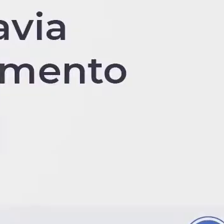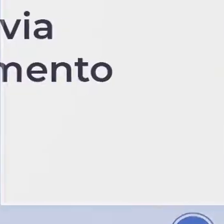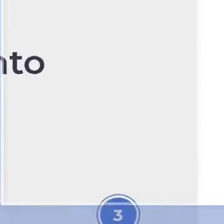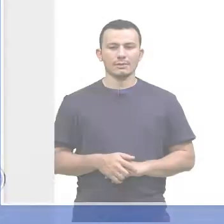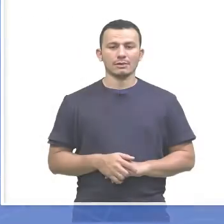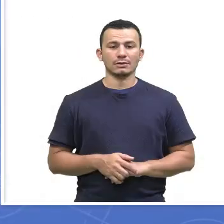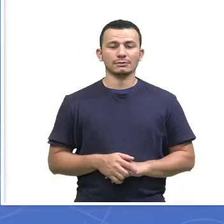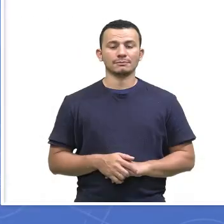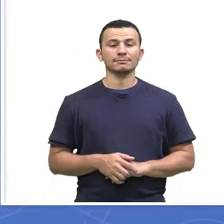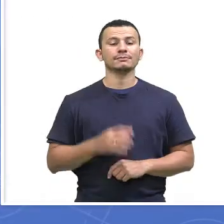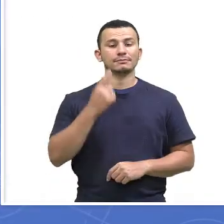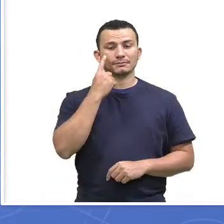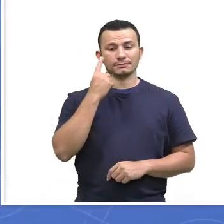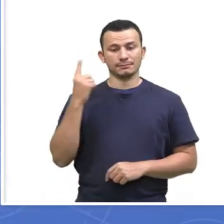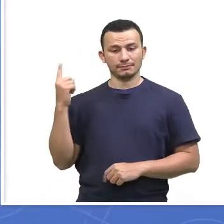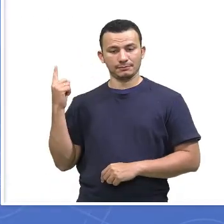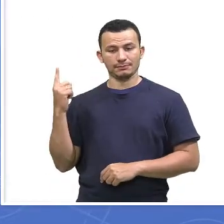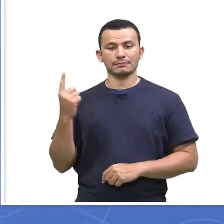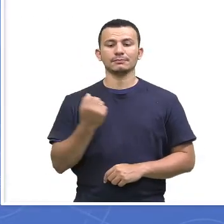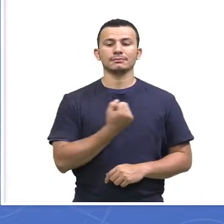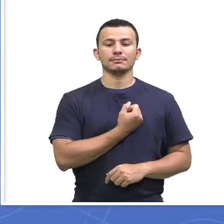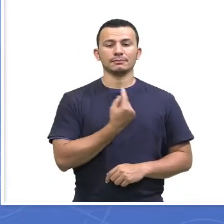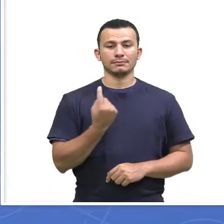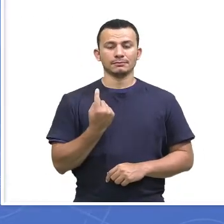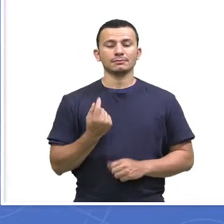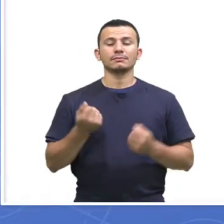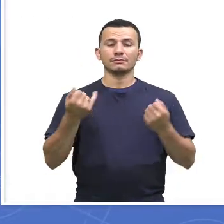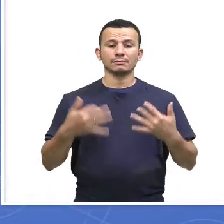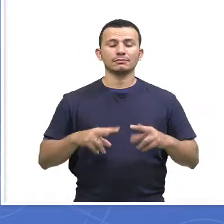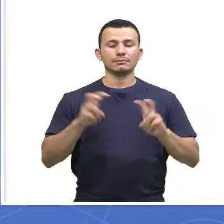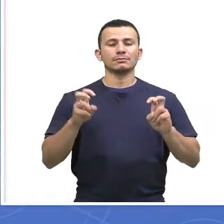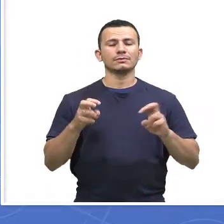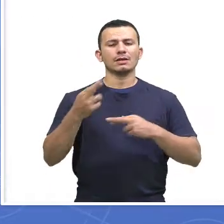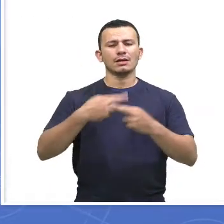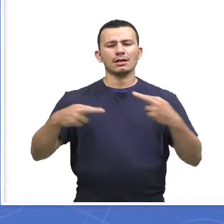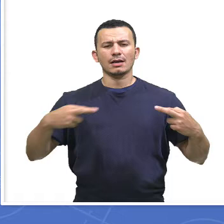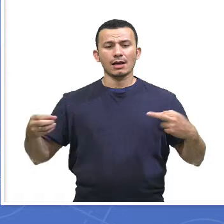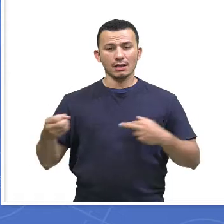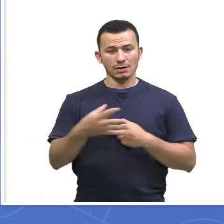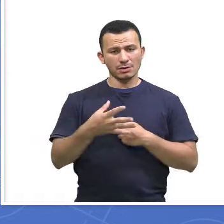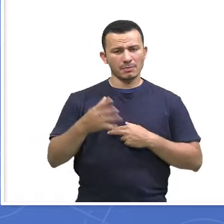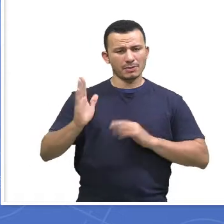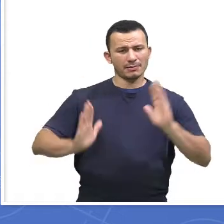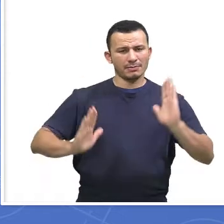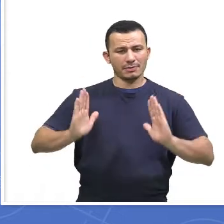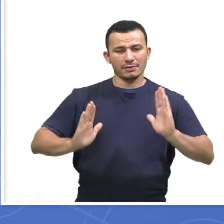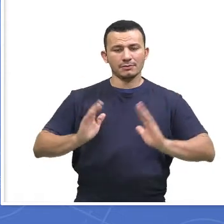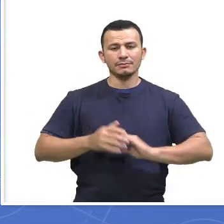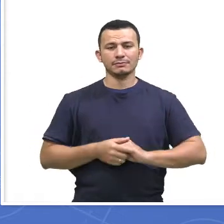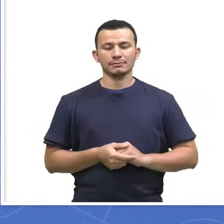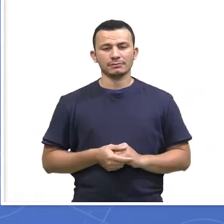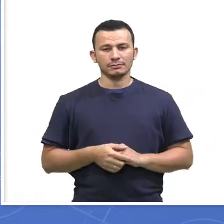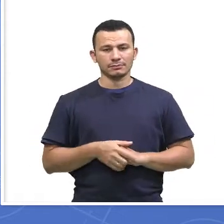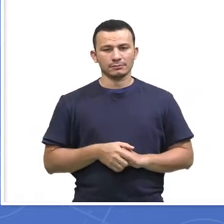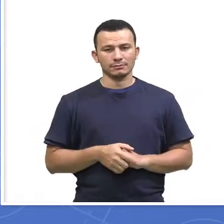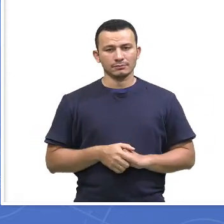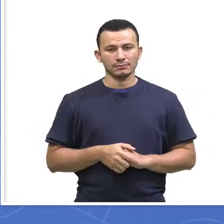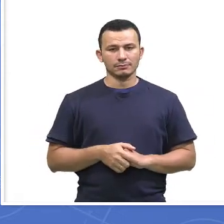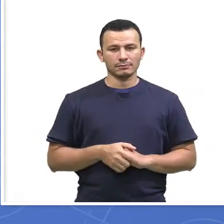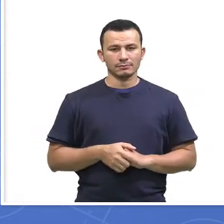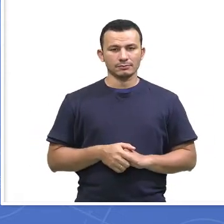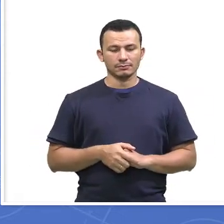Então vejam vocês, ó. Nós estamos falando do quê? Do Renascimento, é o que pede a questão, né? O